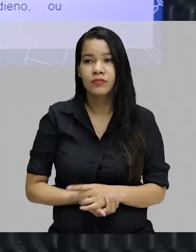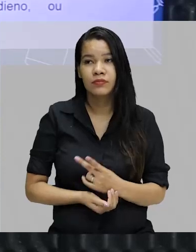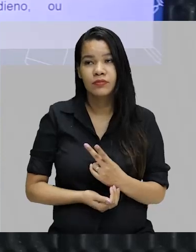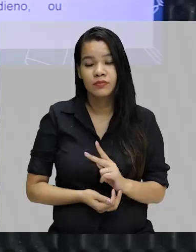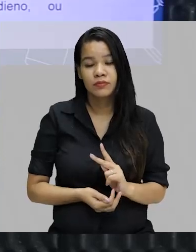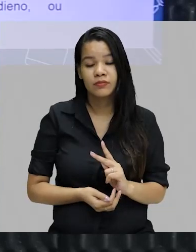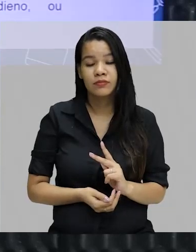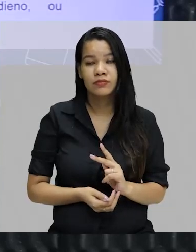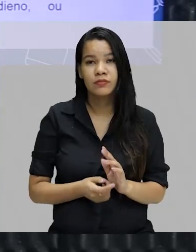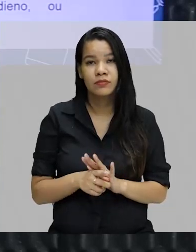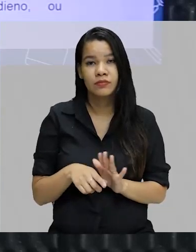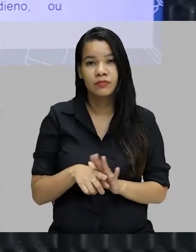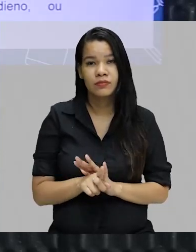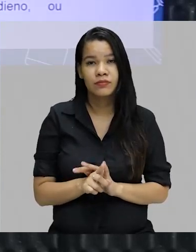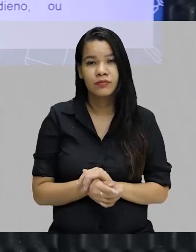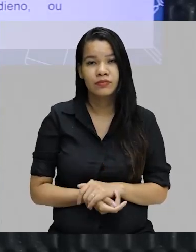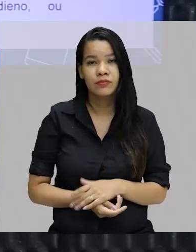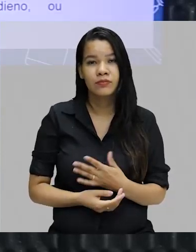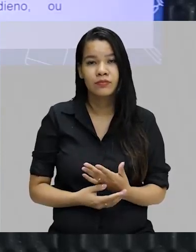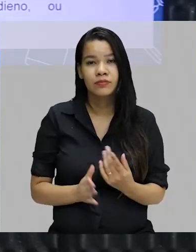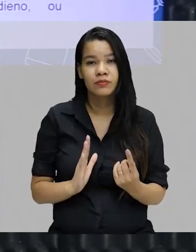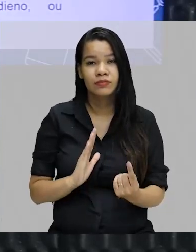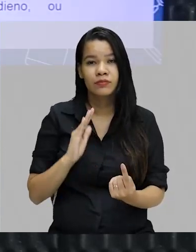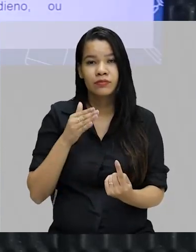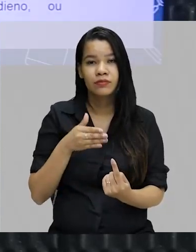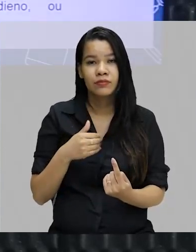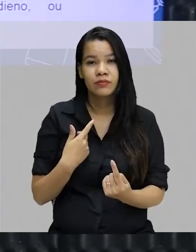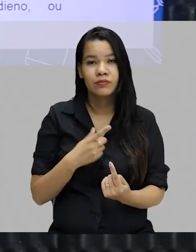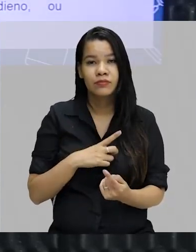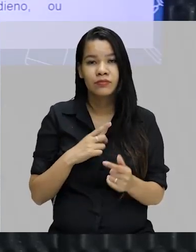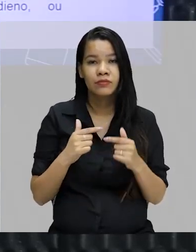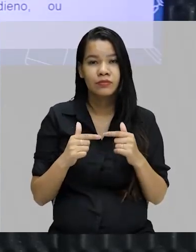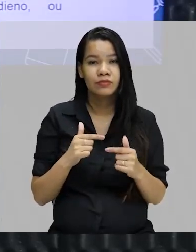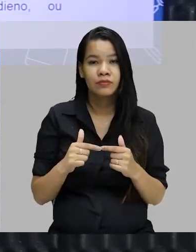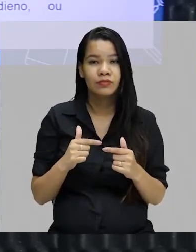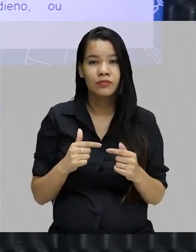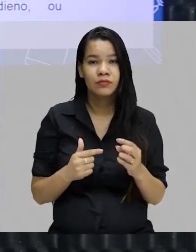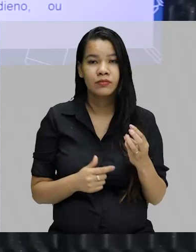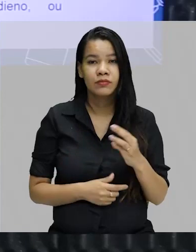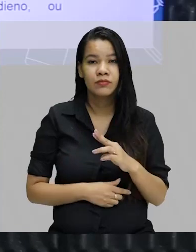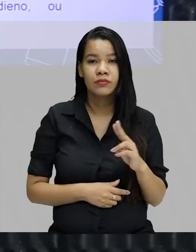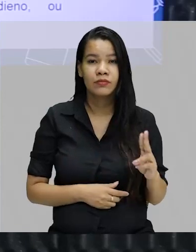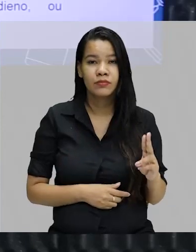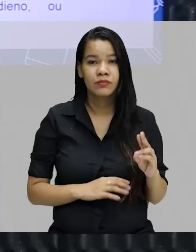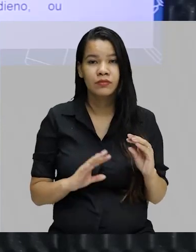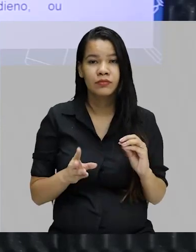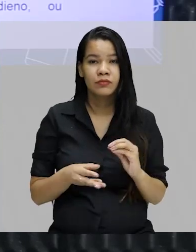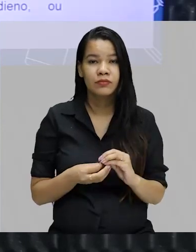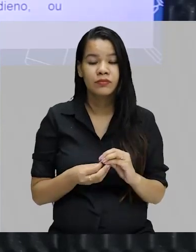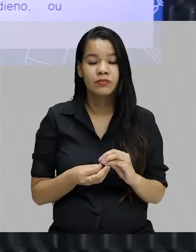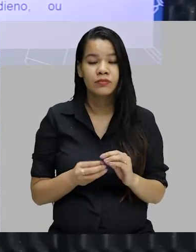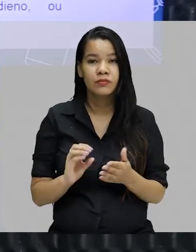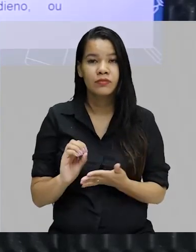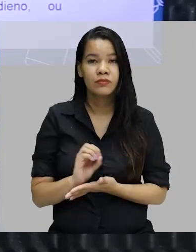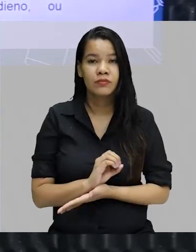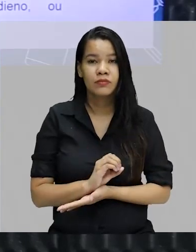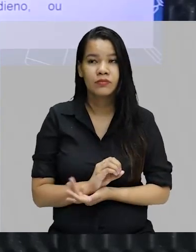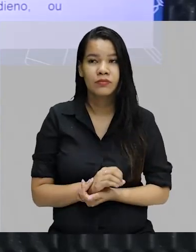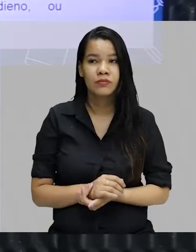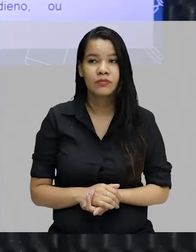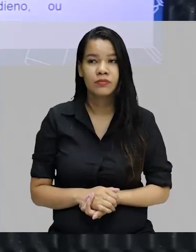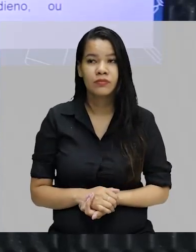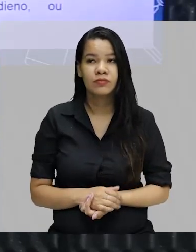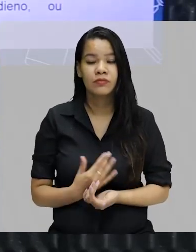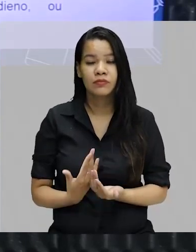seja puxado. Então, aqui indiretamente, né, nós estamos trabalhando a nomenclatura de composto orgânico.